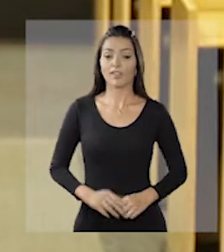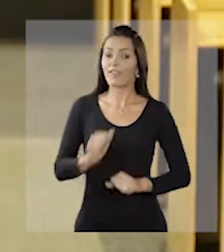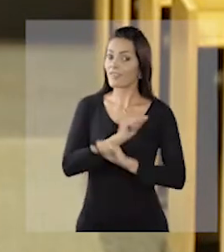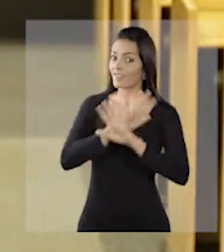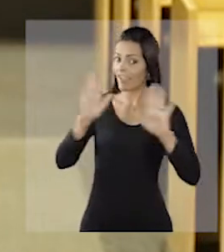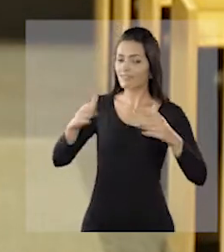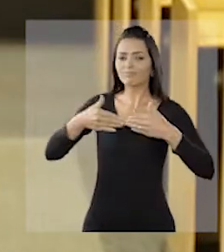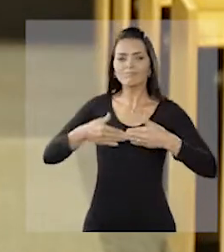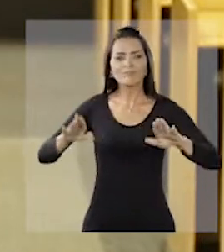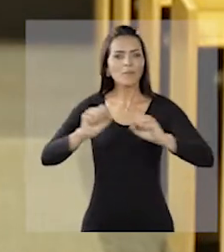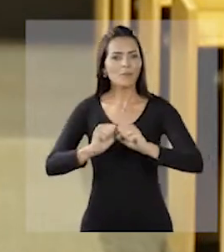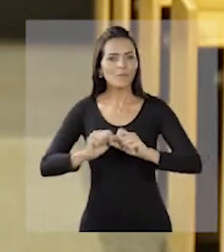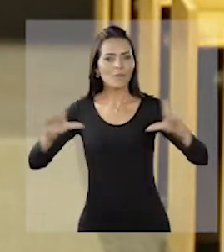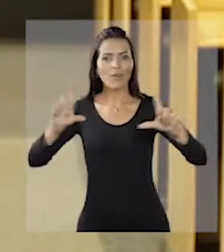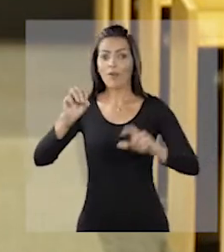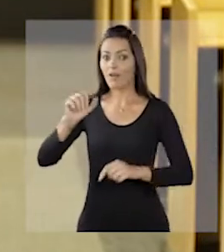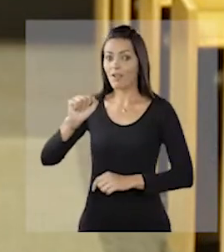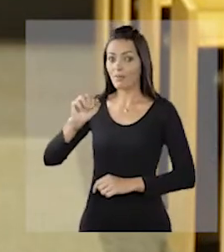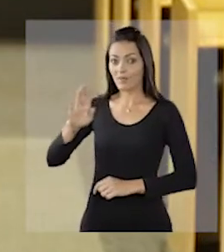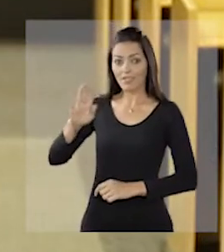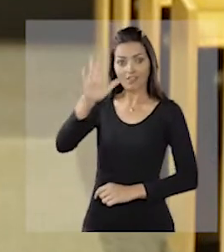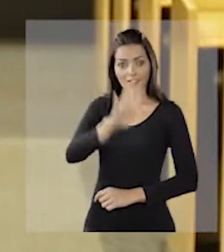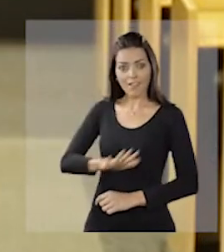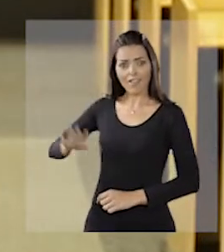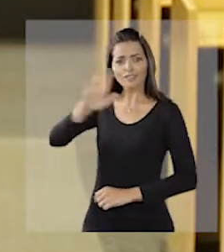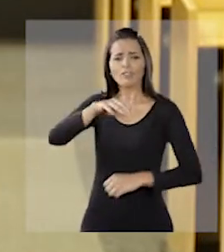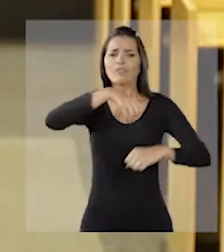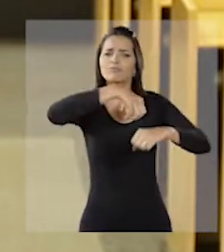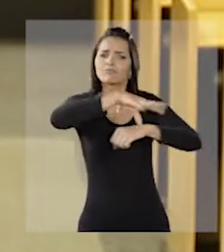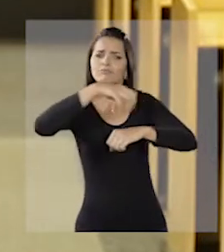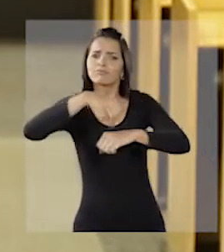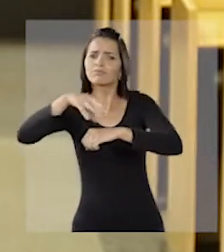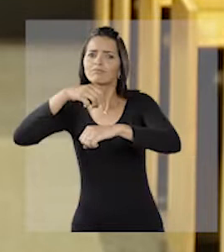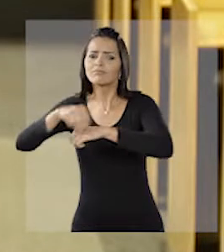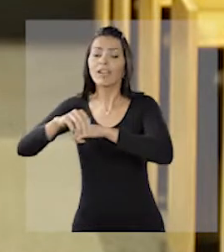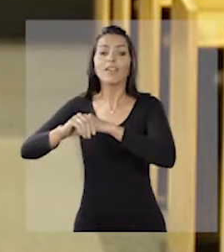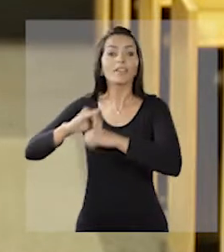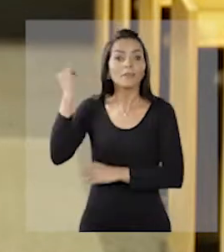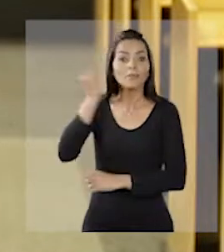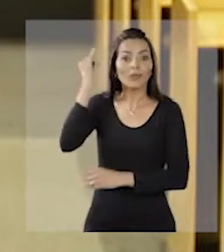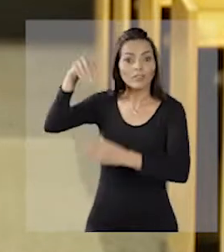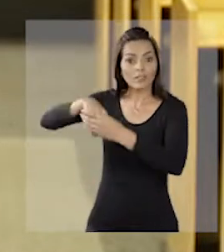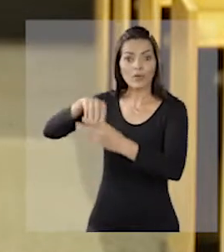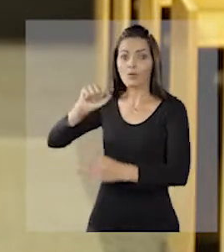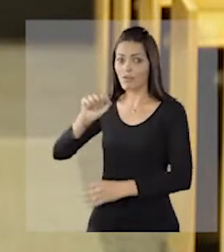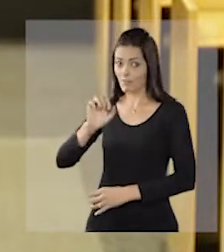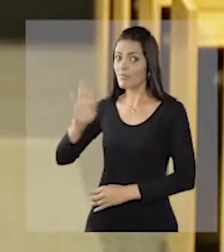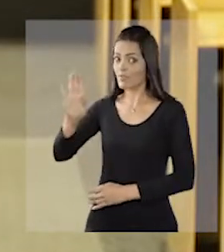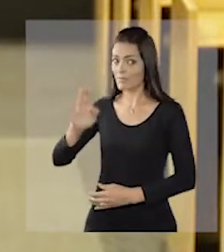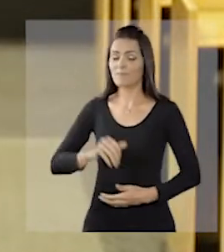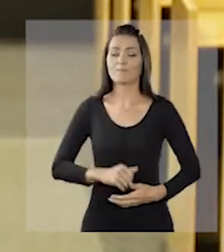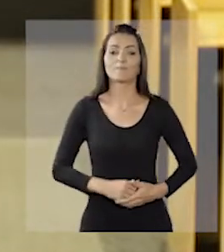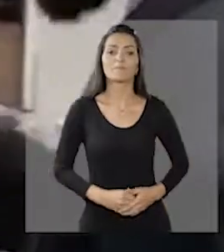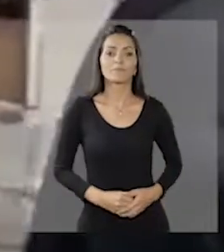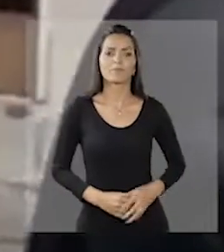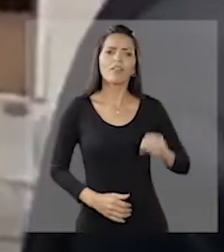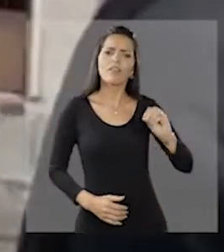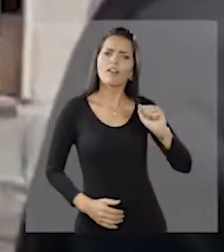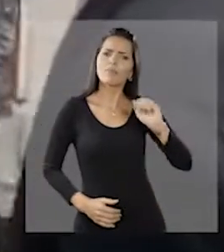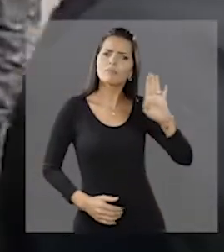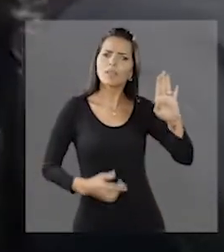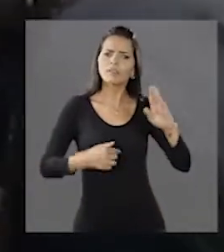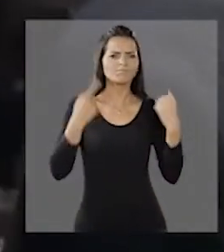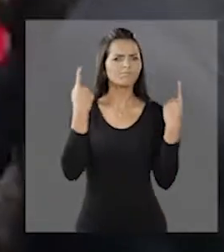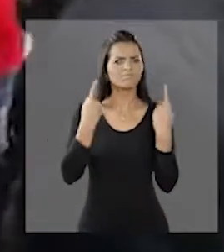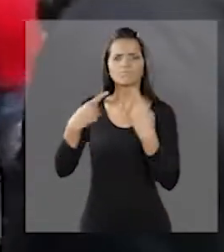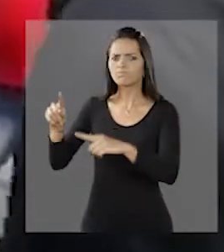Olá! Está começando o programa OAB Nacional e traz as notícias que foram destaque na Ordem dos Advogados do Brasil.